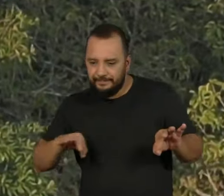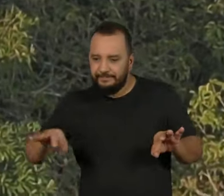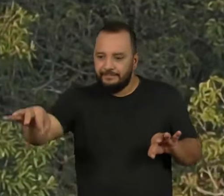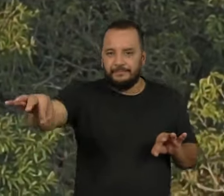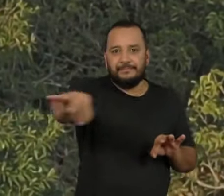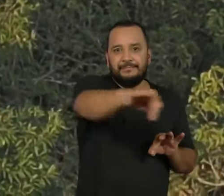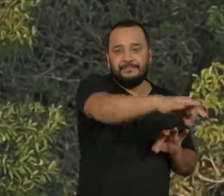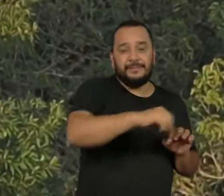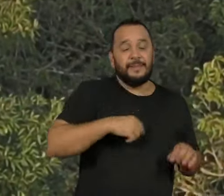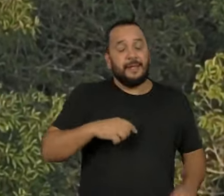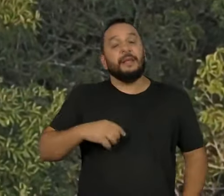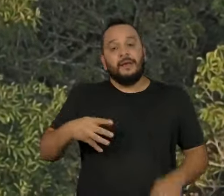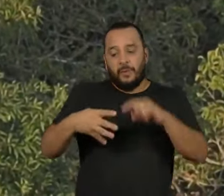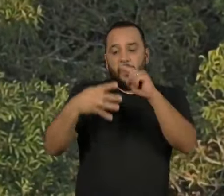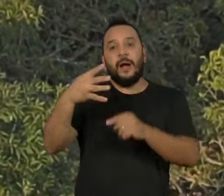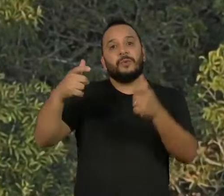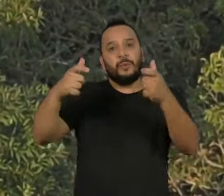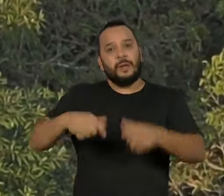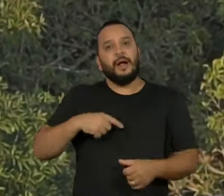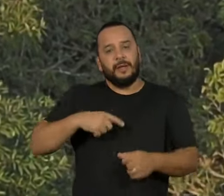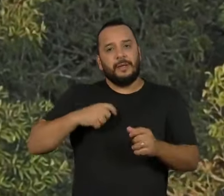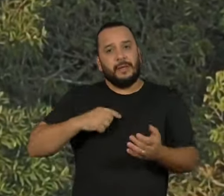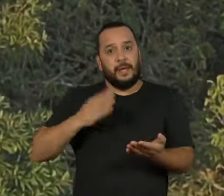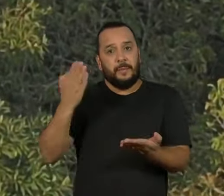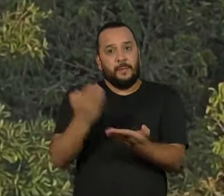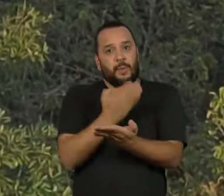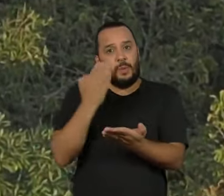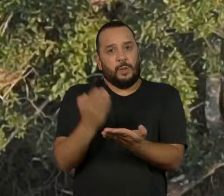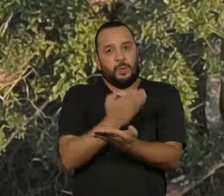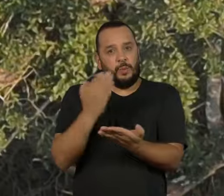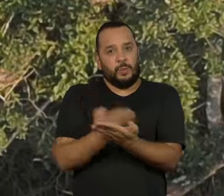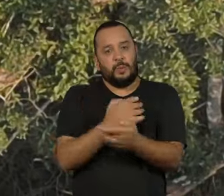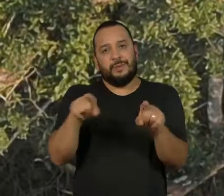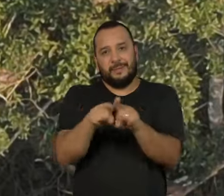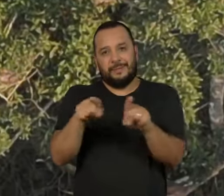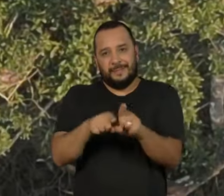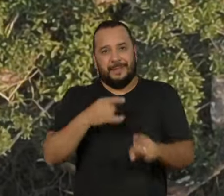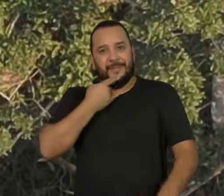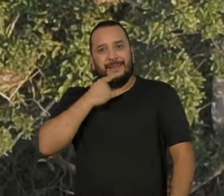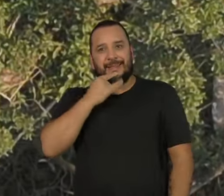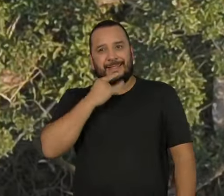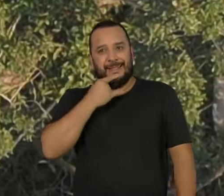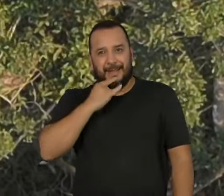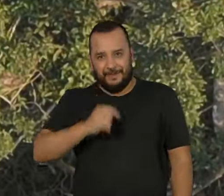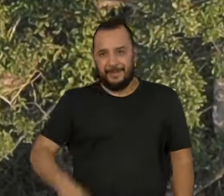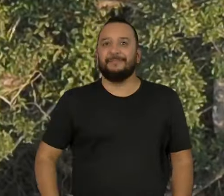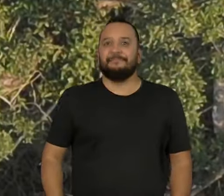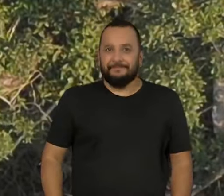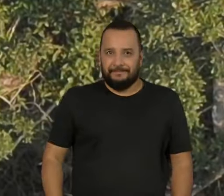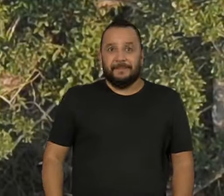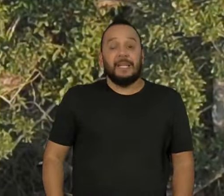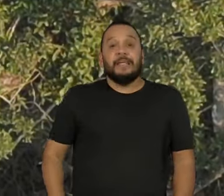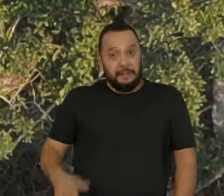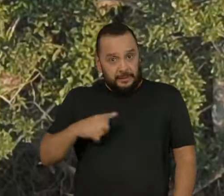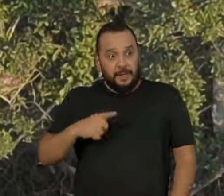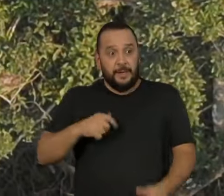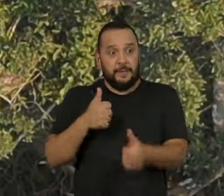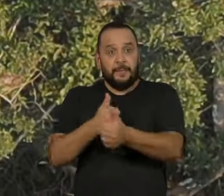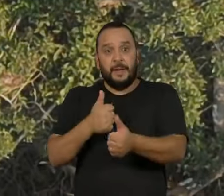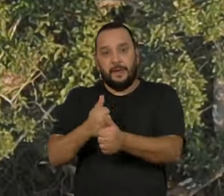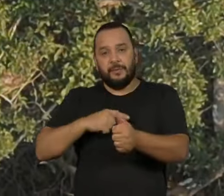por 4 municípios, como Botucatu e Piracicaba. Ali existem outros fragmentos de Mata